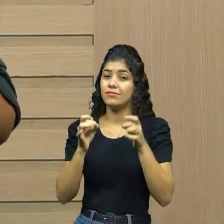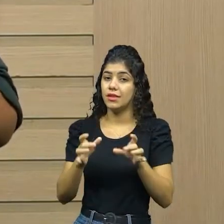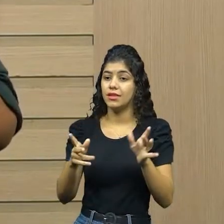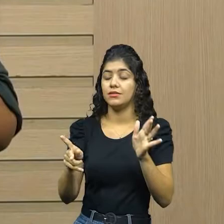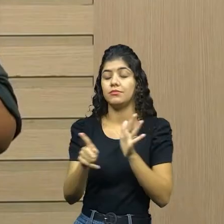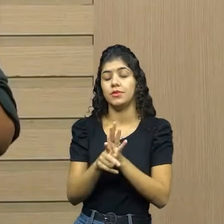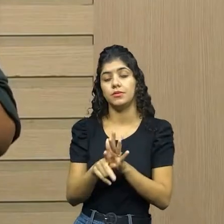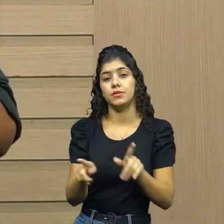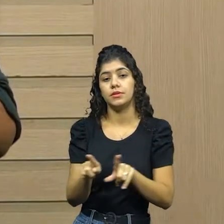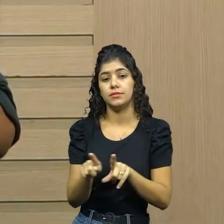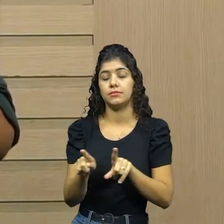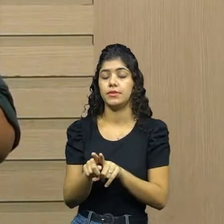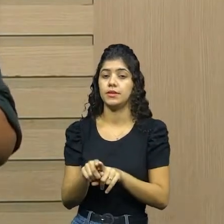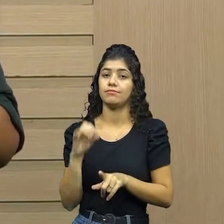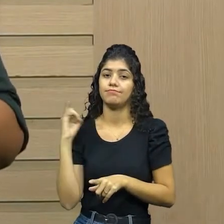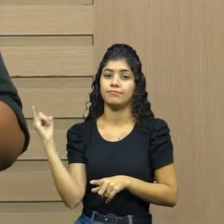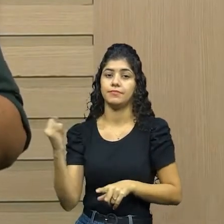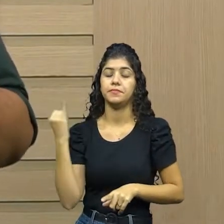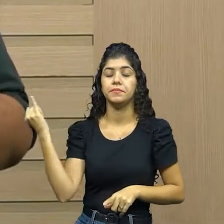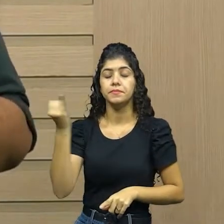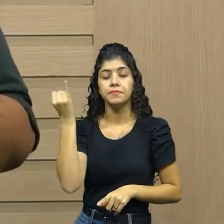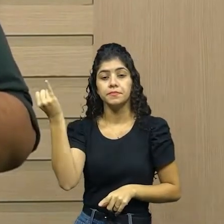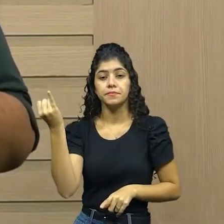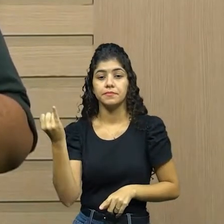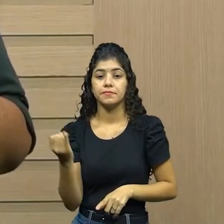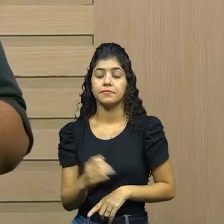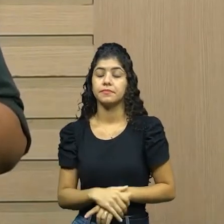venda também se torna parte importante